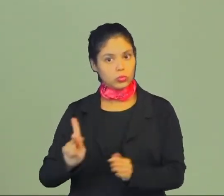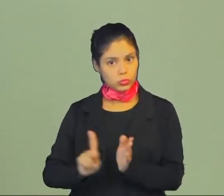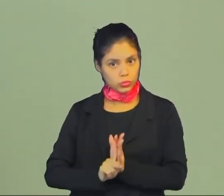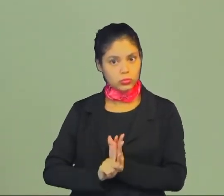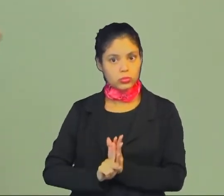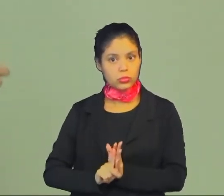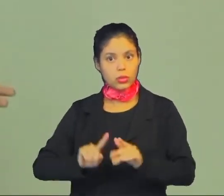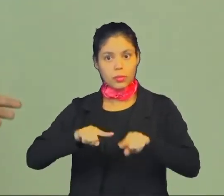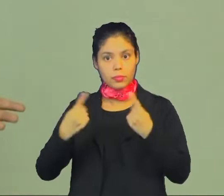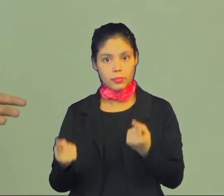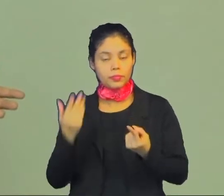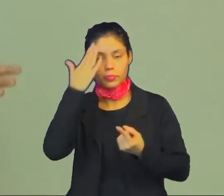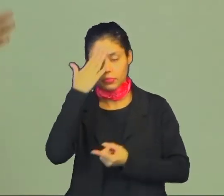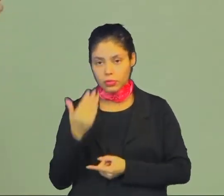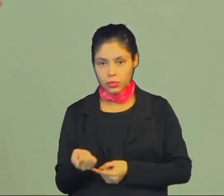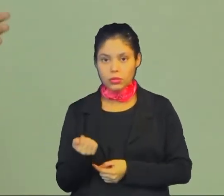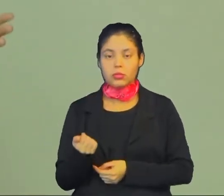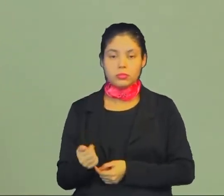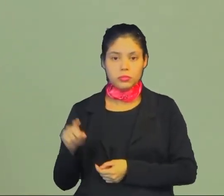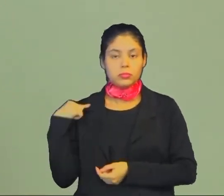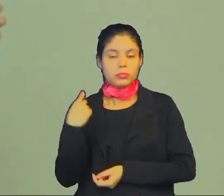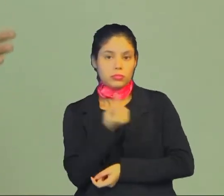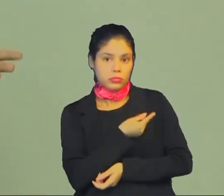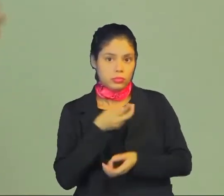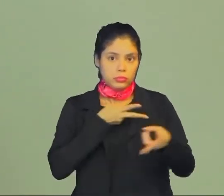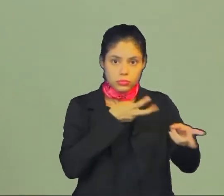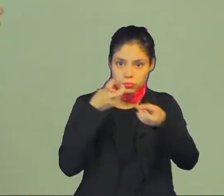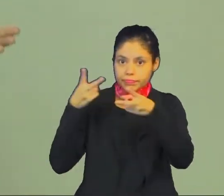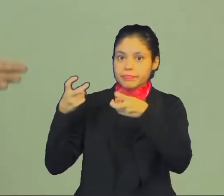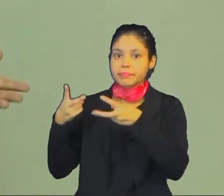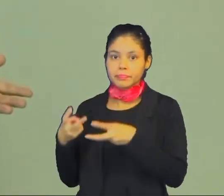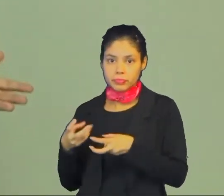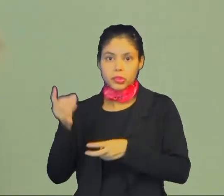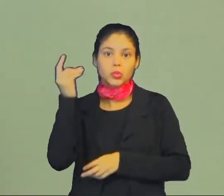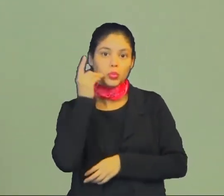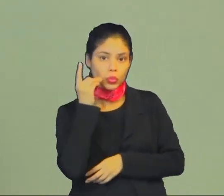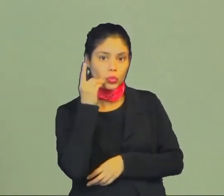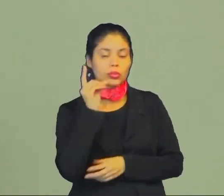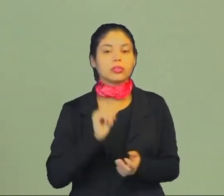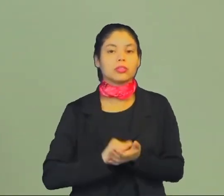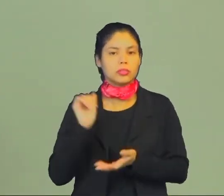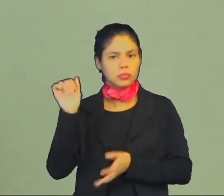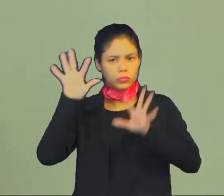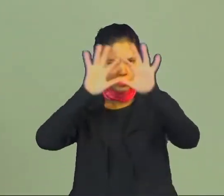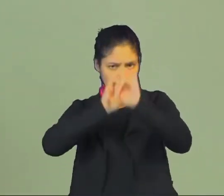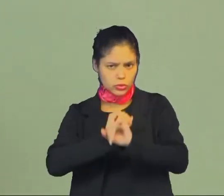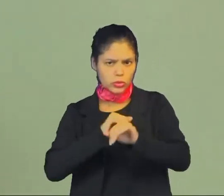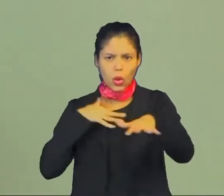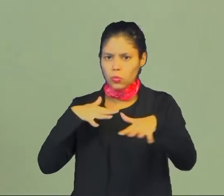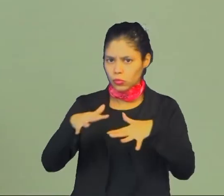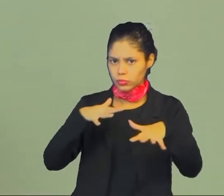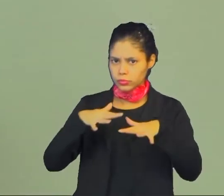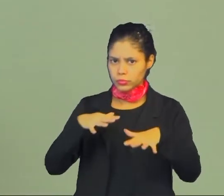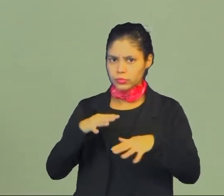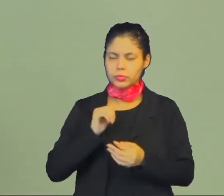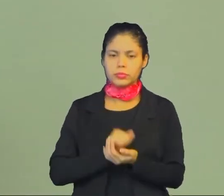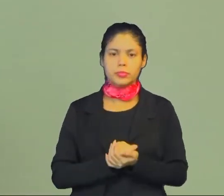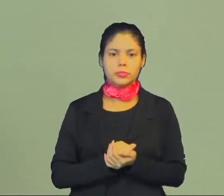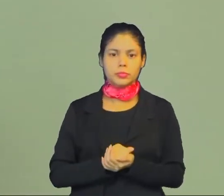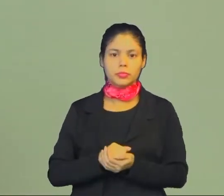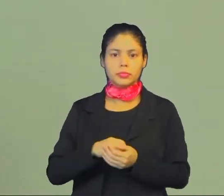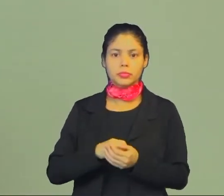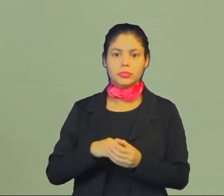tá é como nós sabemos a gente podemos observar que os dias e as noites são dadas pelo movimento de translação